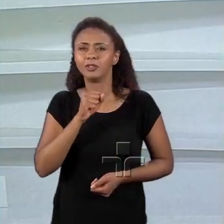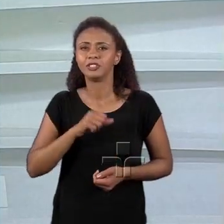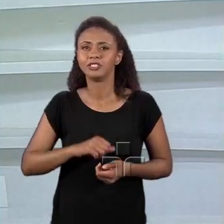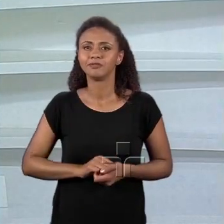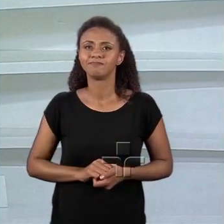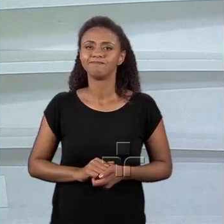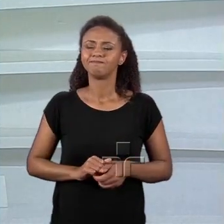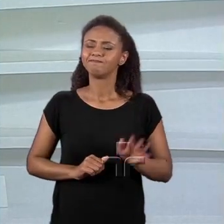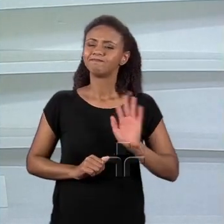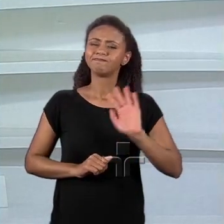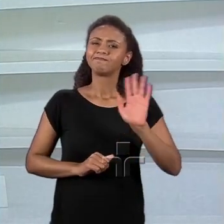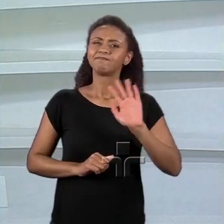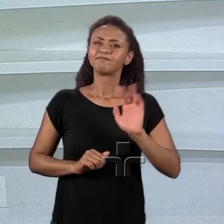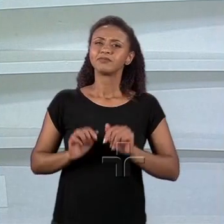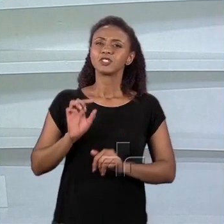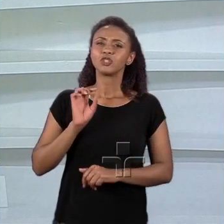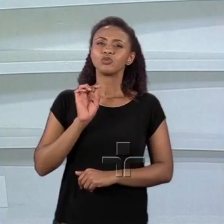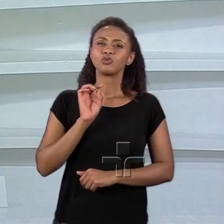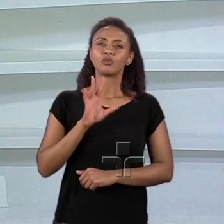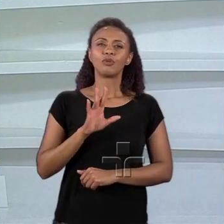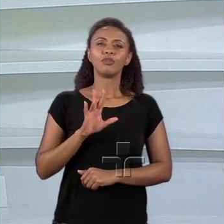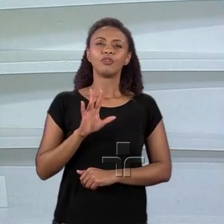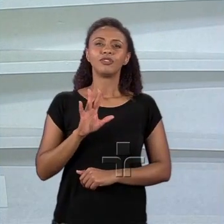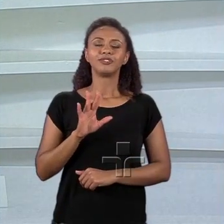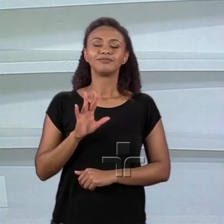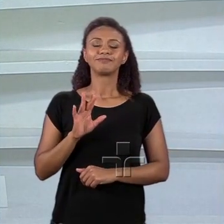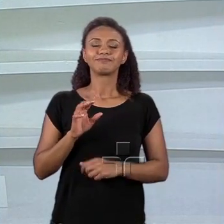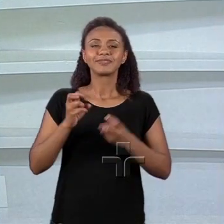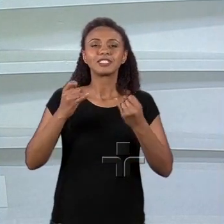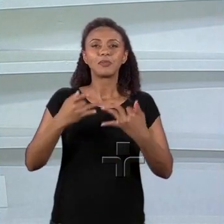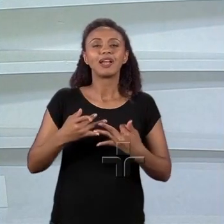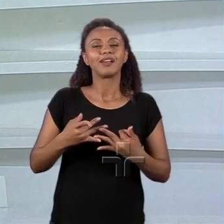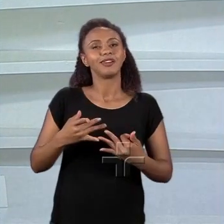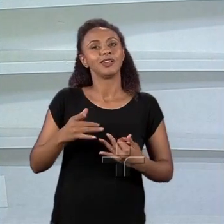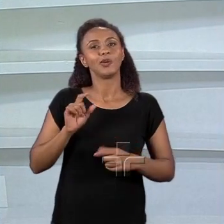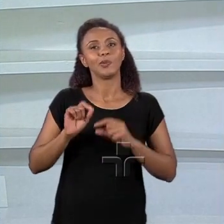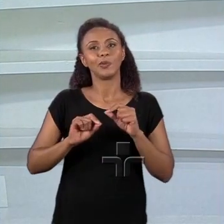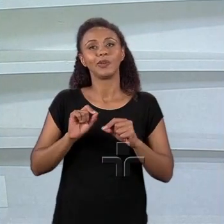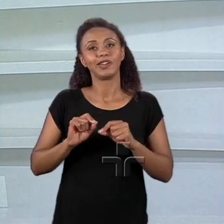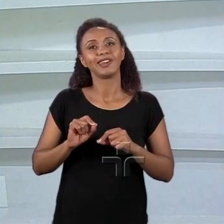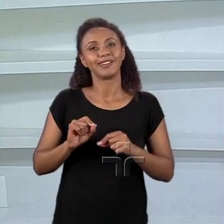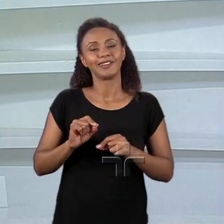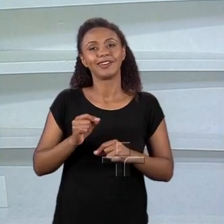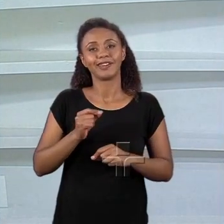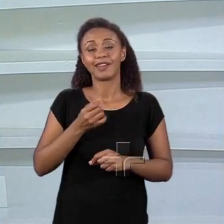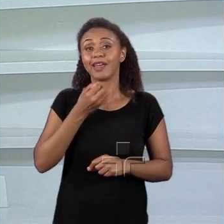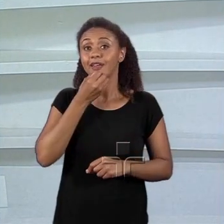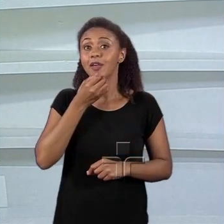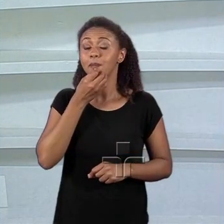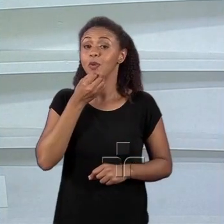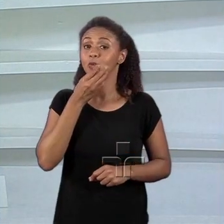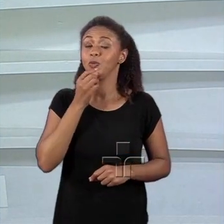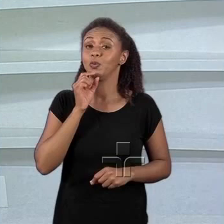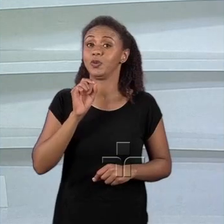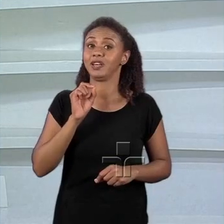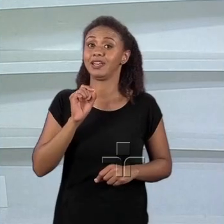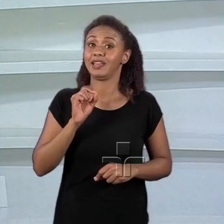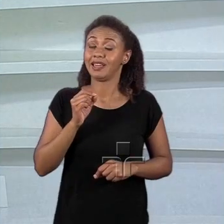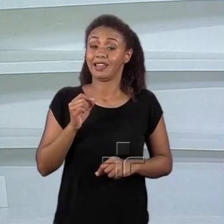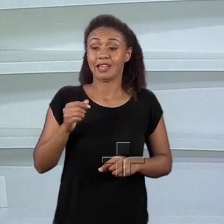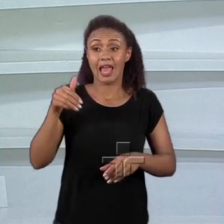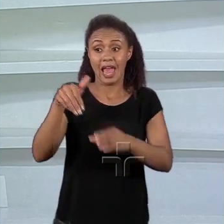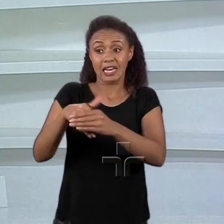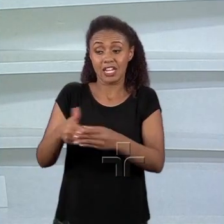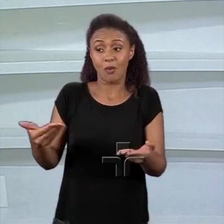que é proveitoso a gente levar em consideração uma eleição que está muito diferente do que a gente